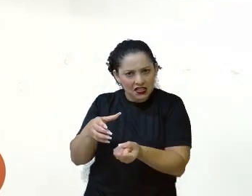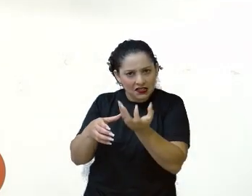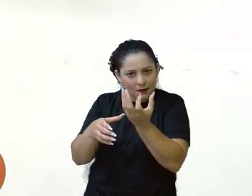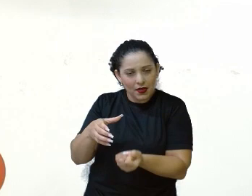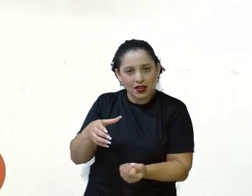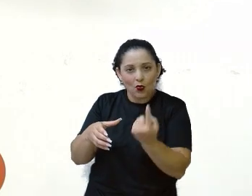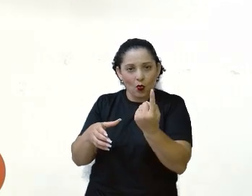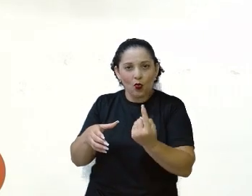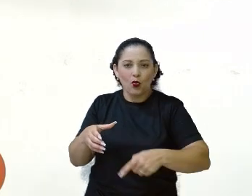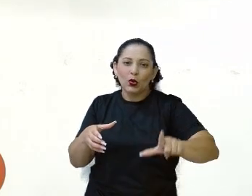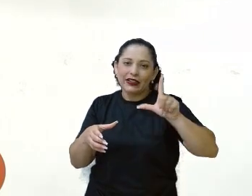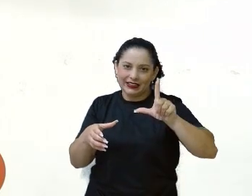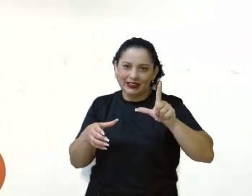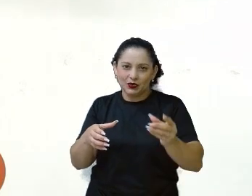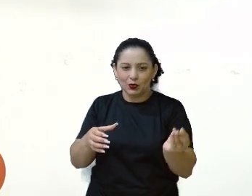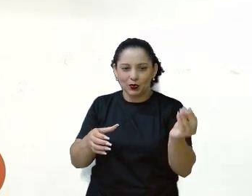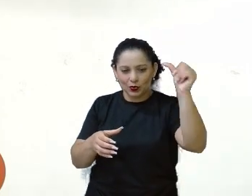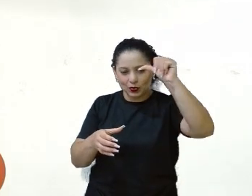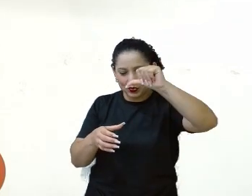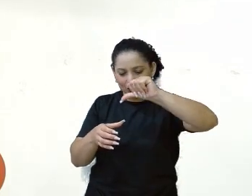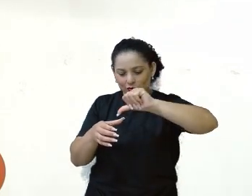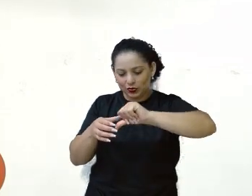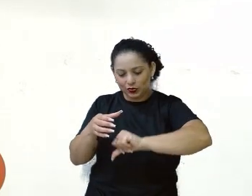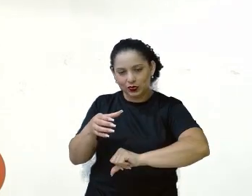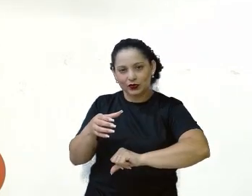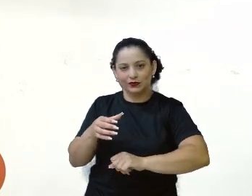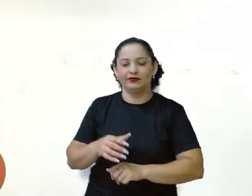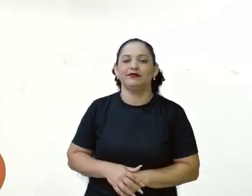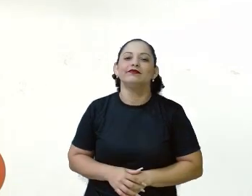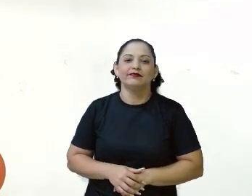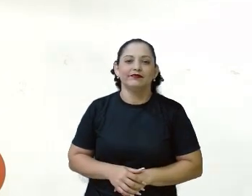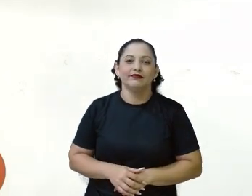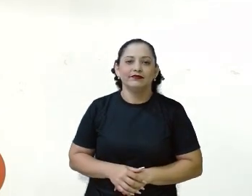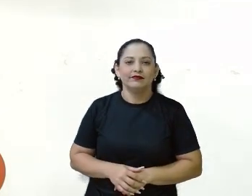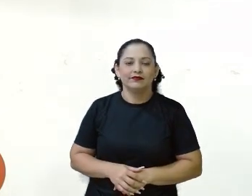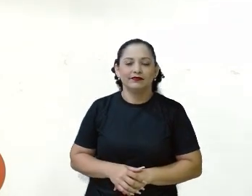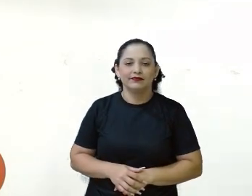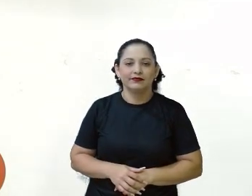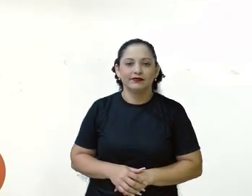de 1 litro, certo? A gente tem